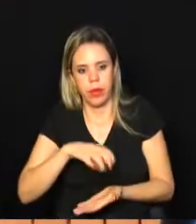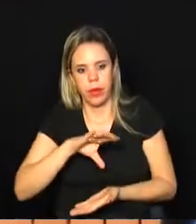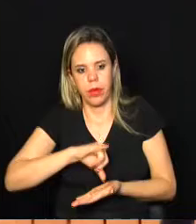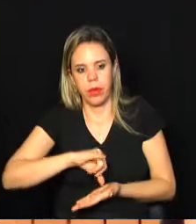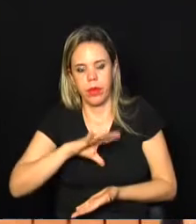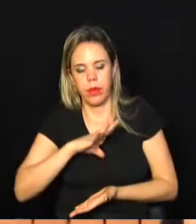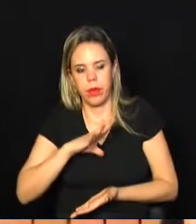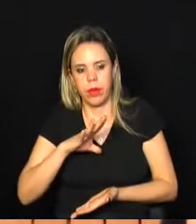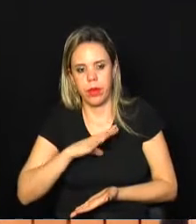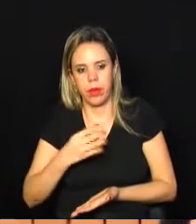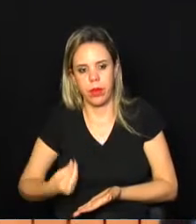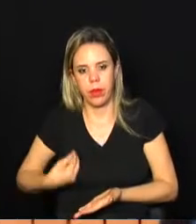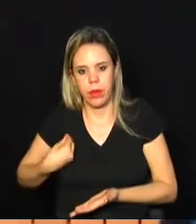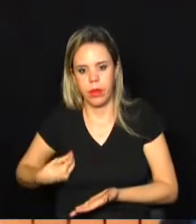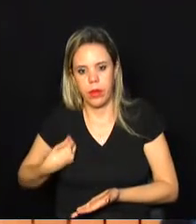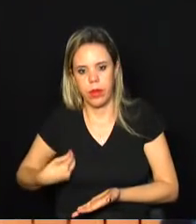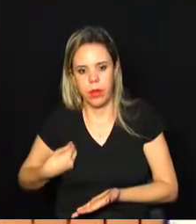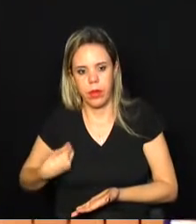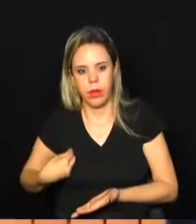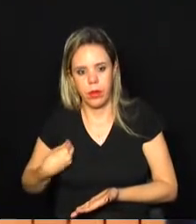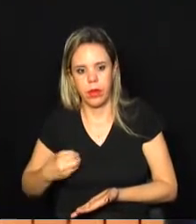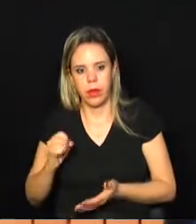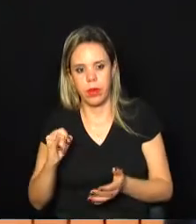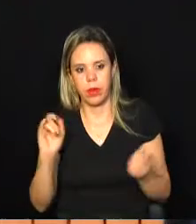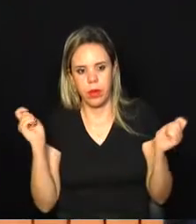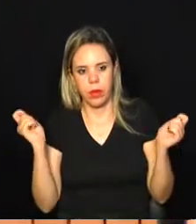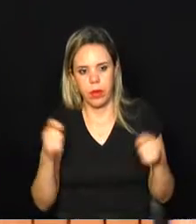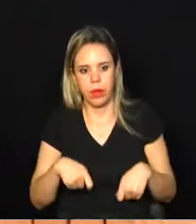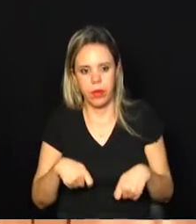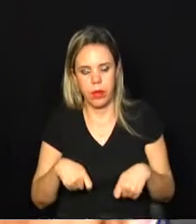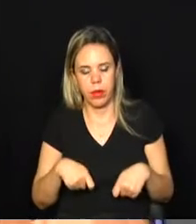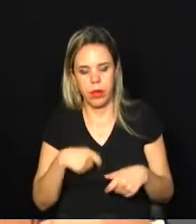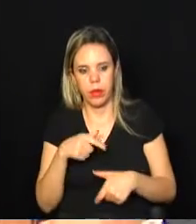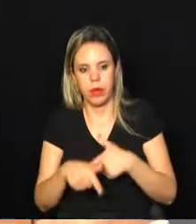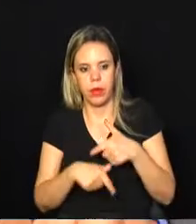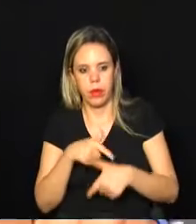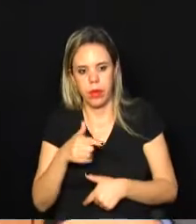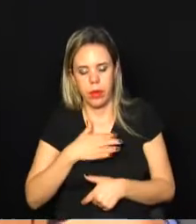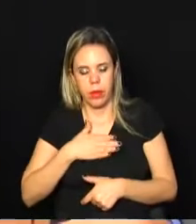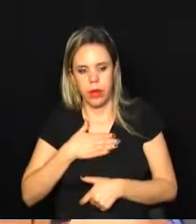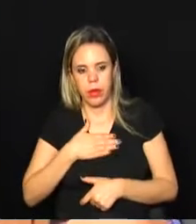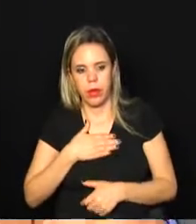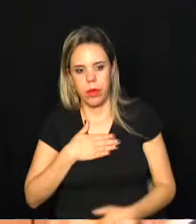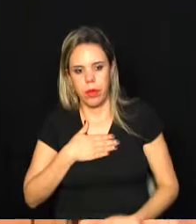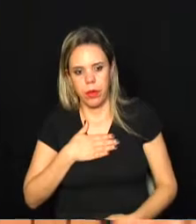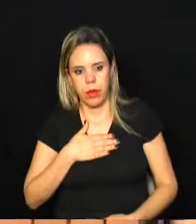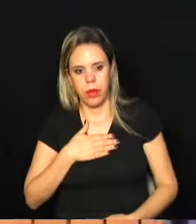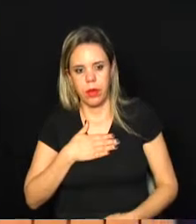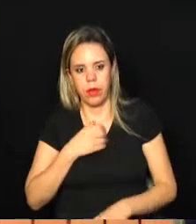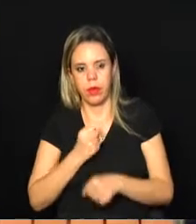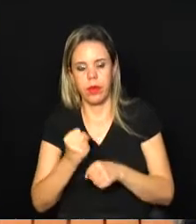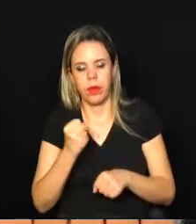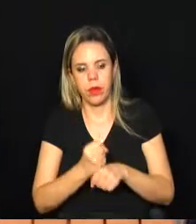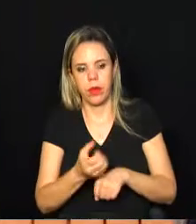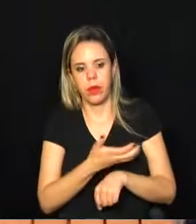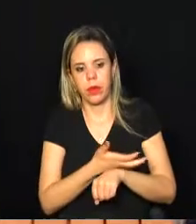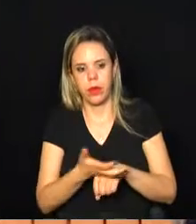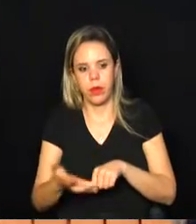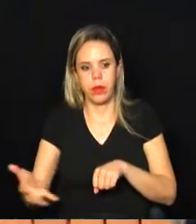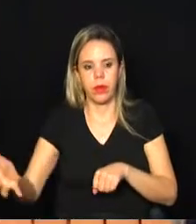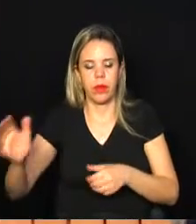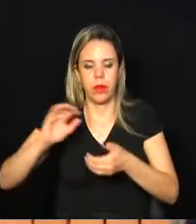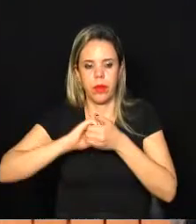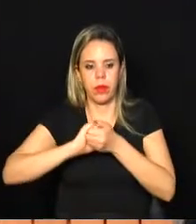cidade Vivo e se possível é esse é o trabalho também meu revitalizado então fica aqui